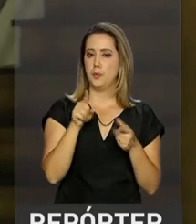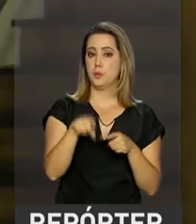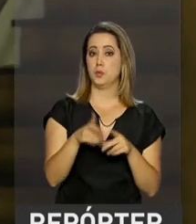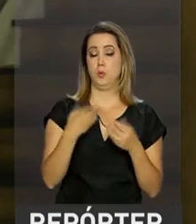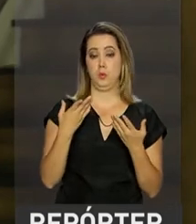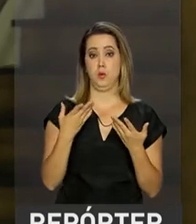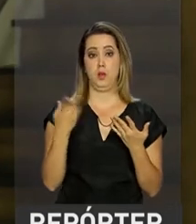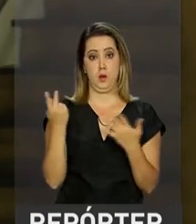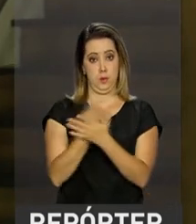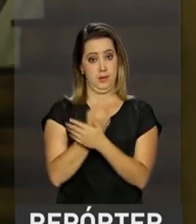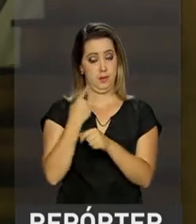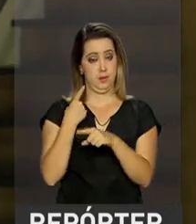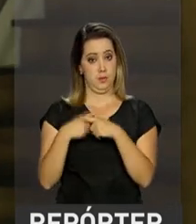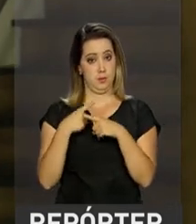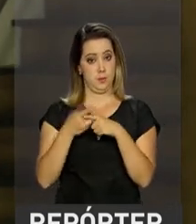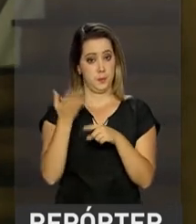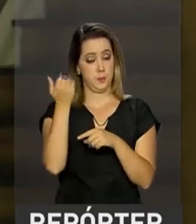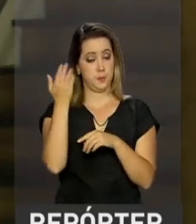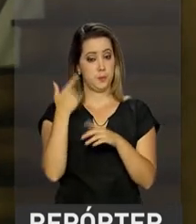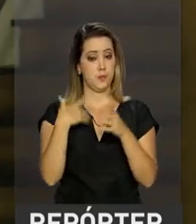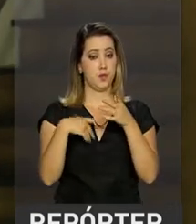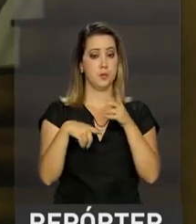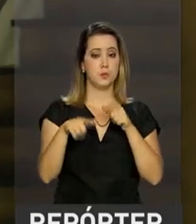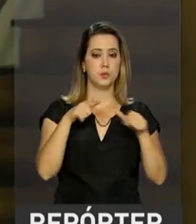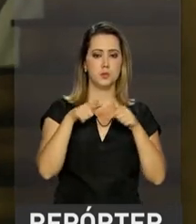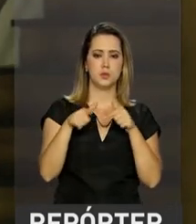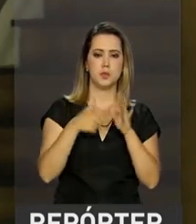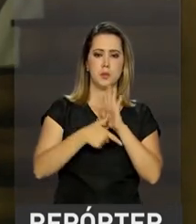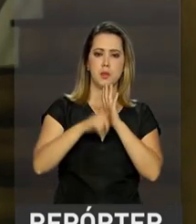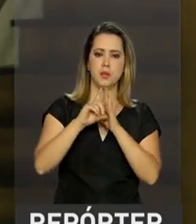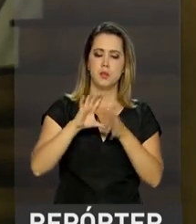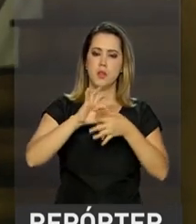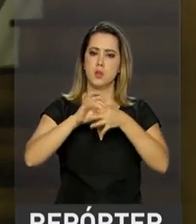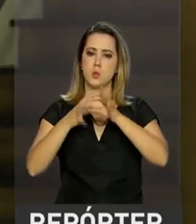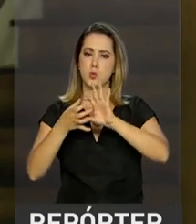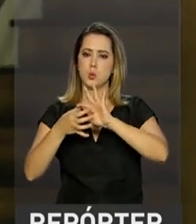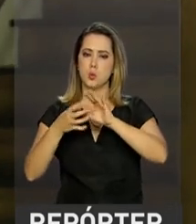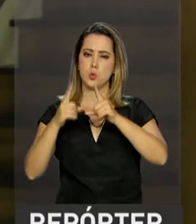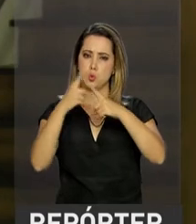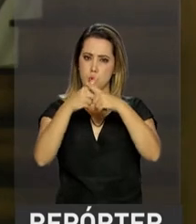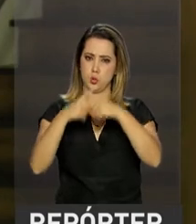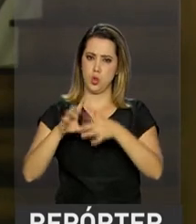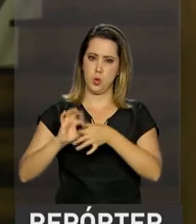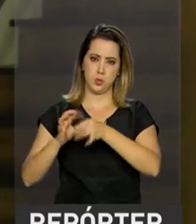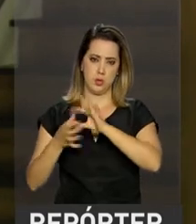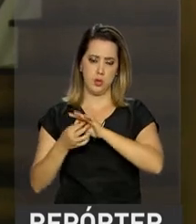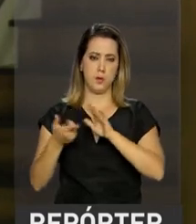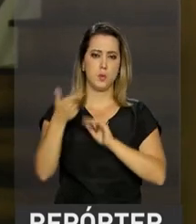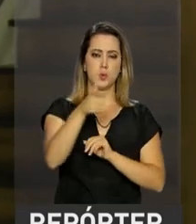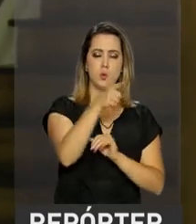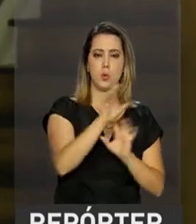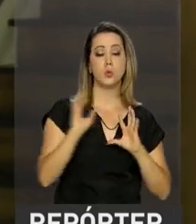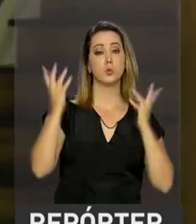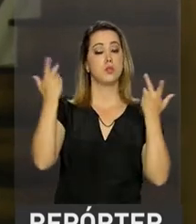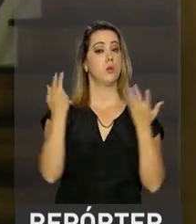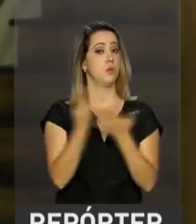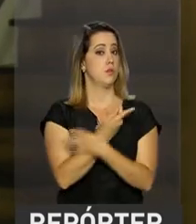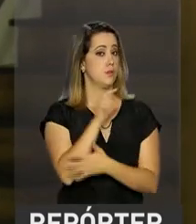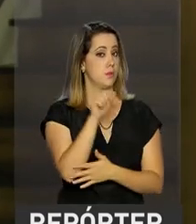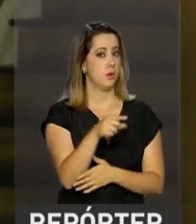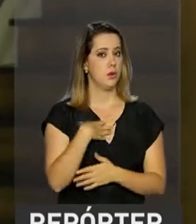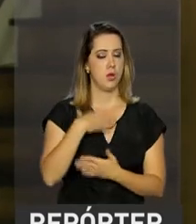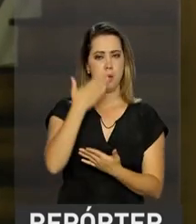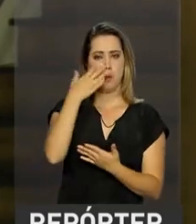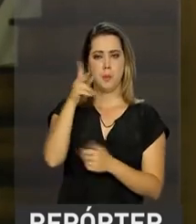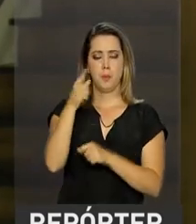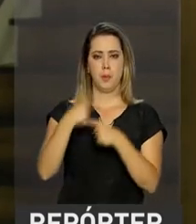clara na no trabalho que foi desenvolvido nos jogos olímpicos também nos demais eventos com a confiança que grandes